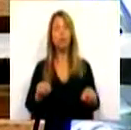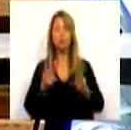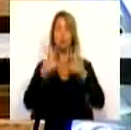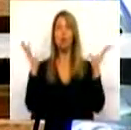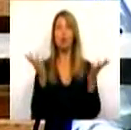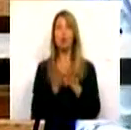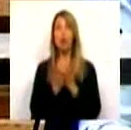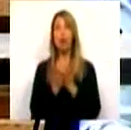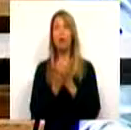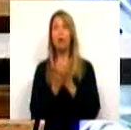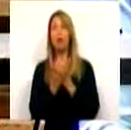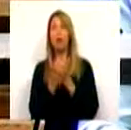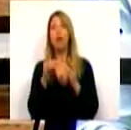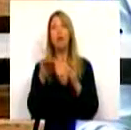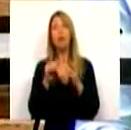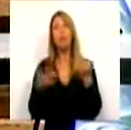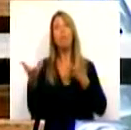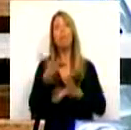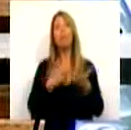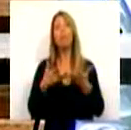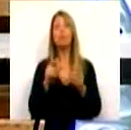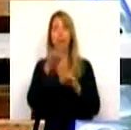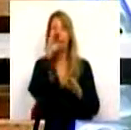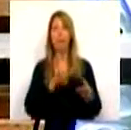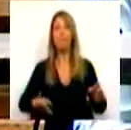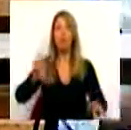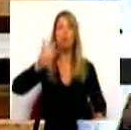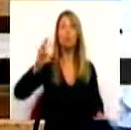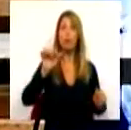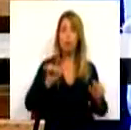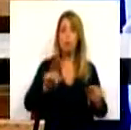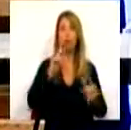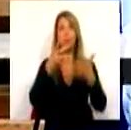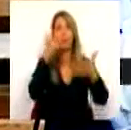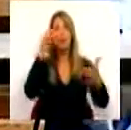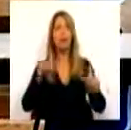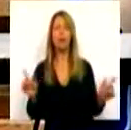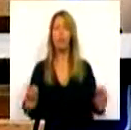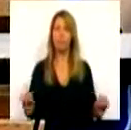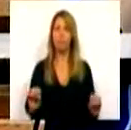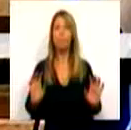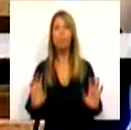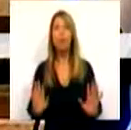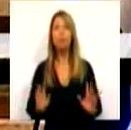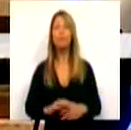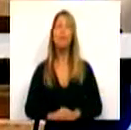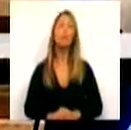melhoria do comum das condições ambientais do país não é aqui hoje destacado. E,